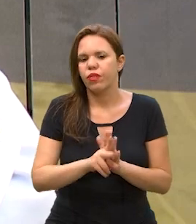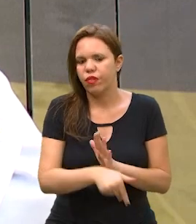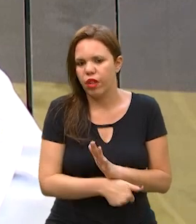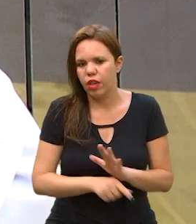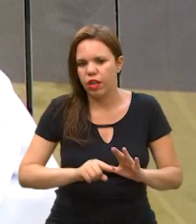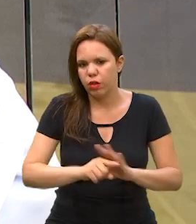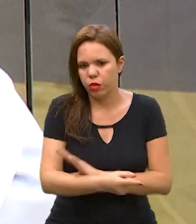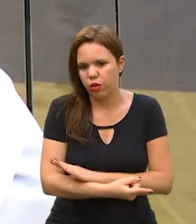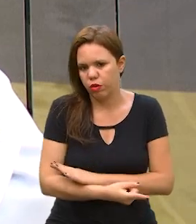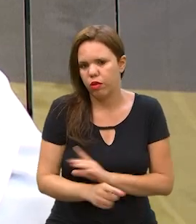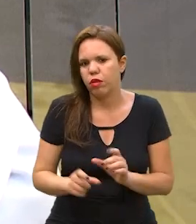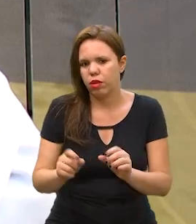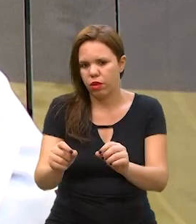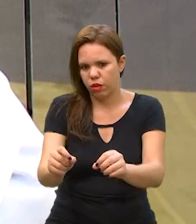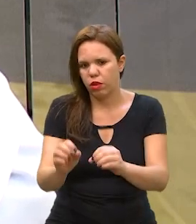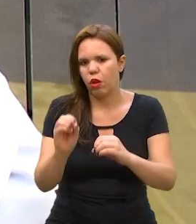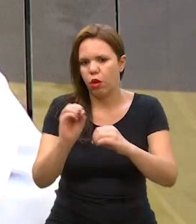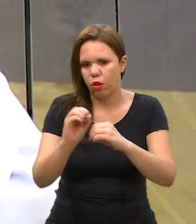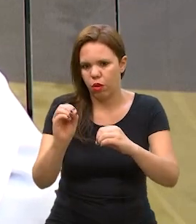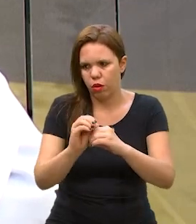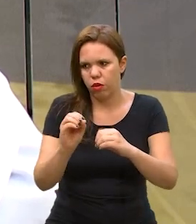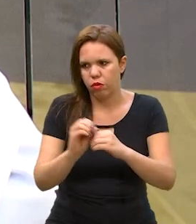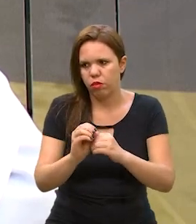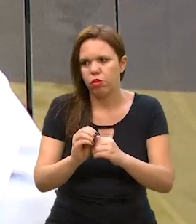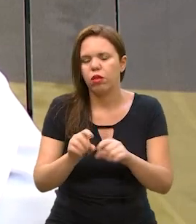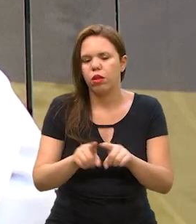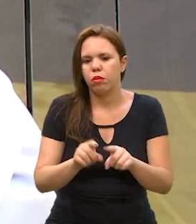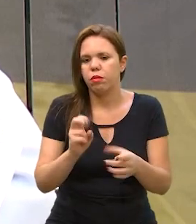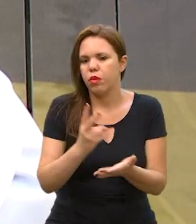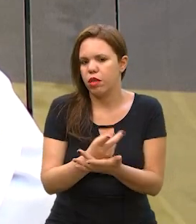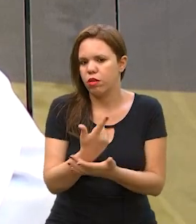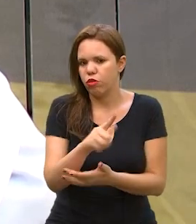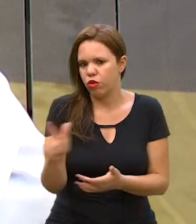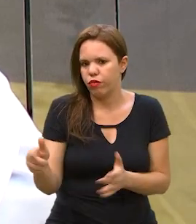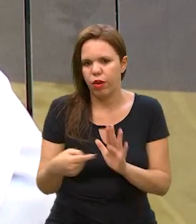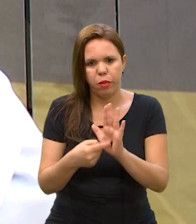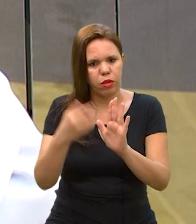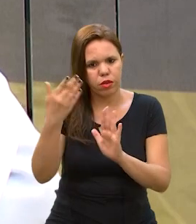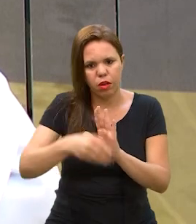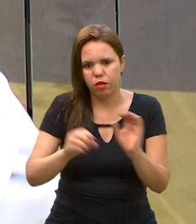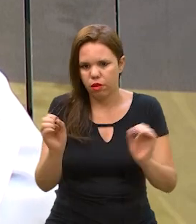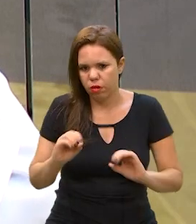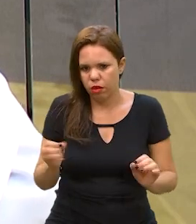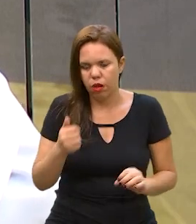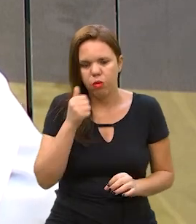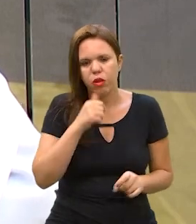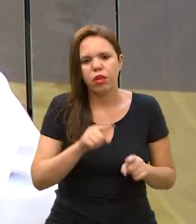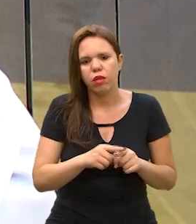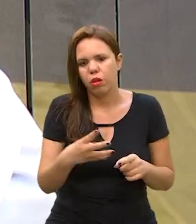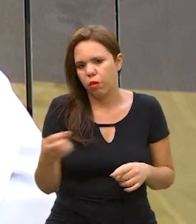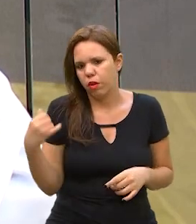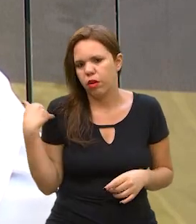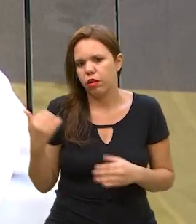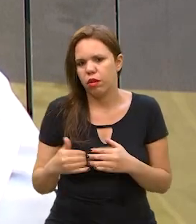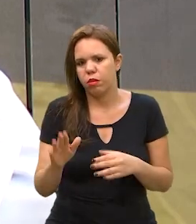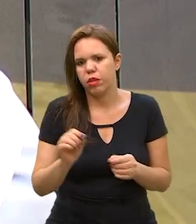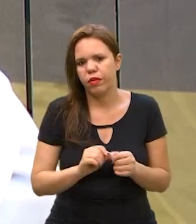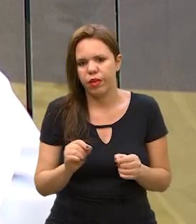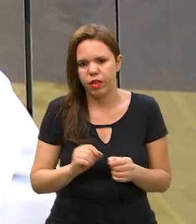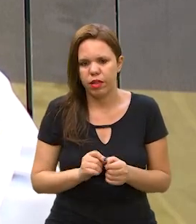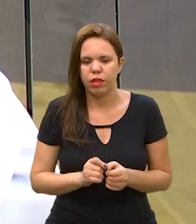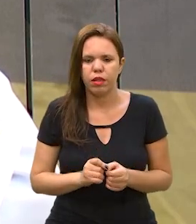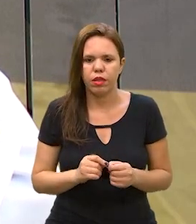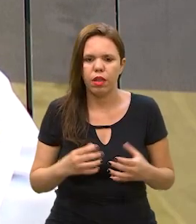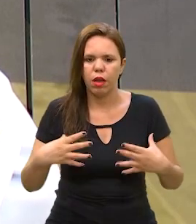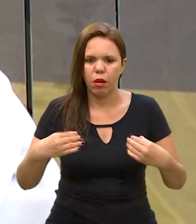quanto o exame urológico da próstata, mesmo se não tiver nenhum sintoma. e a mulher, a partir dos 40 anos, precisa fazer